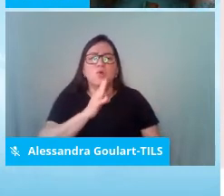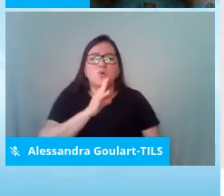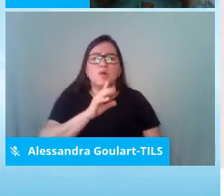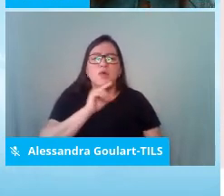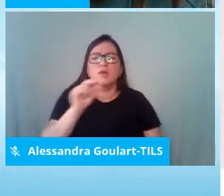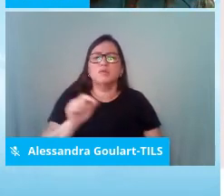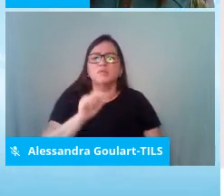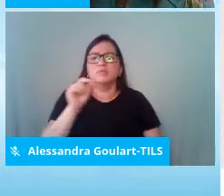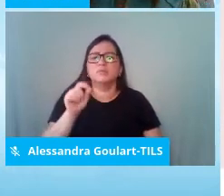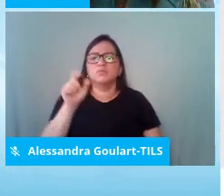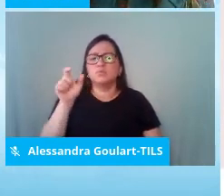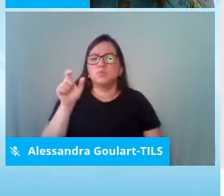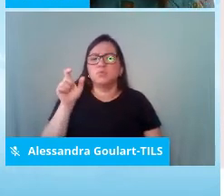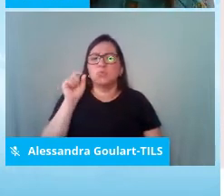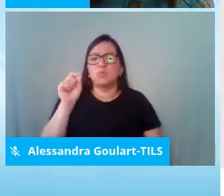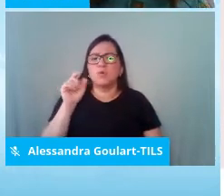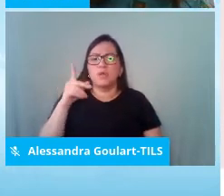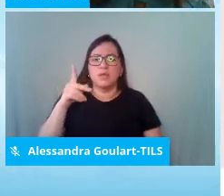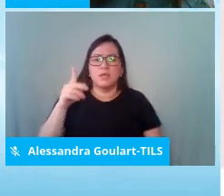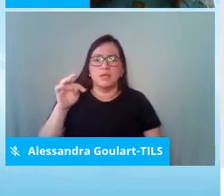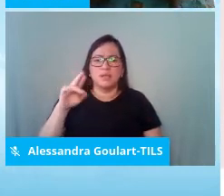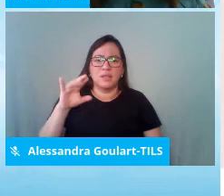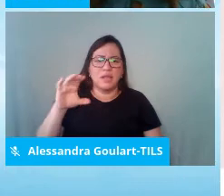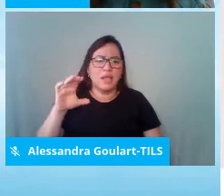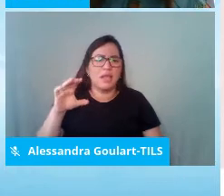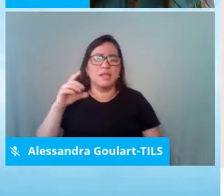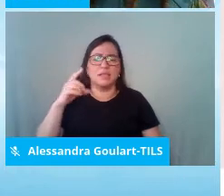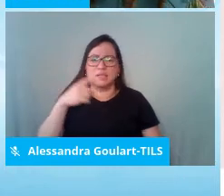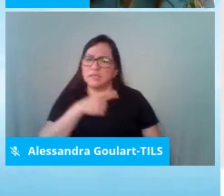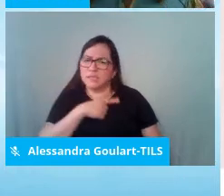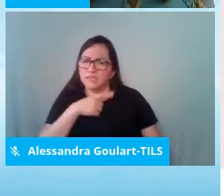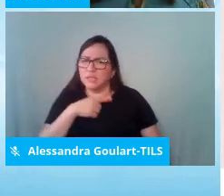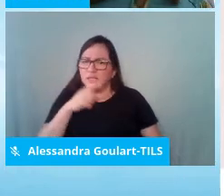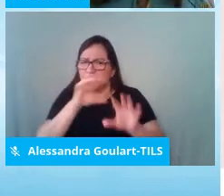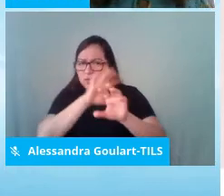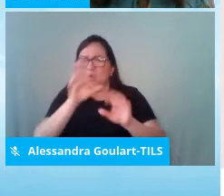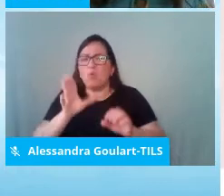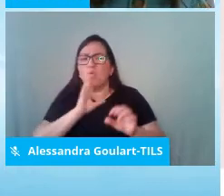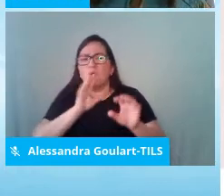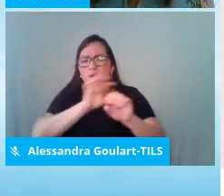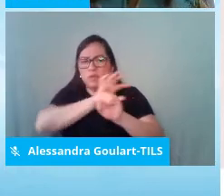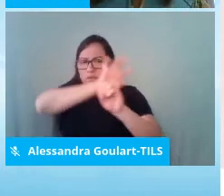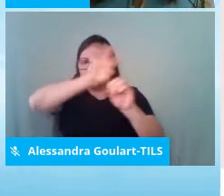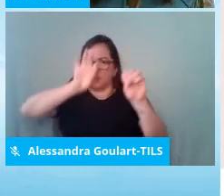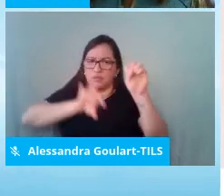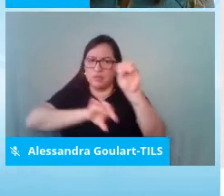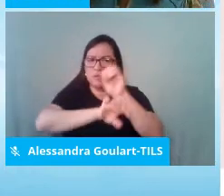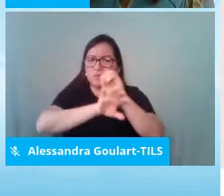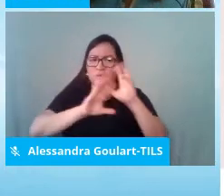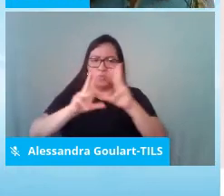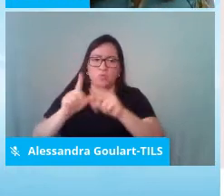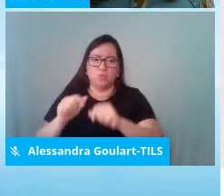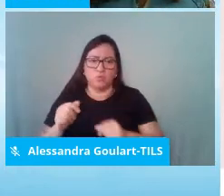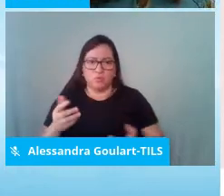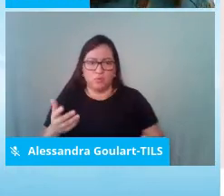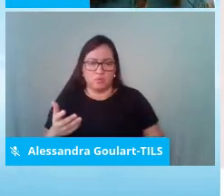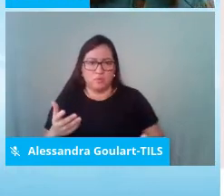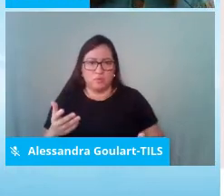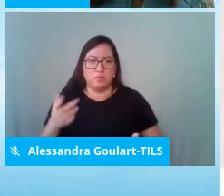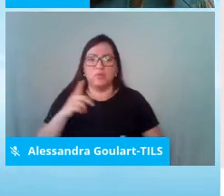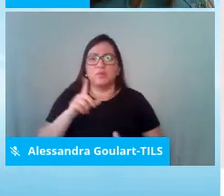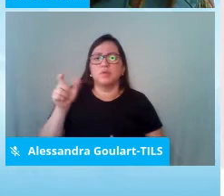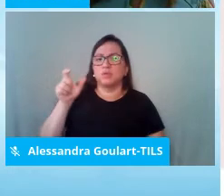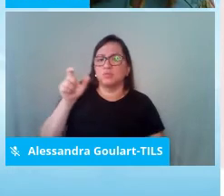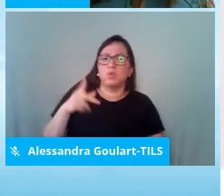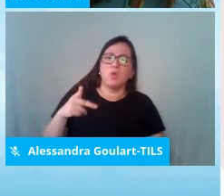está disponível? Se está disponível no município de vocês? Vocês sabem o que é a PEP e a profilaxia